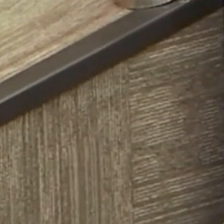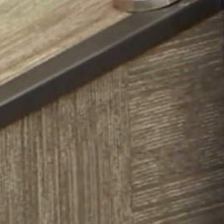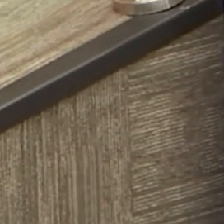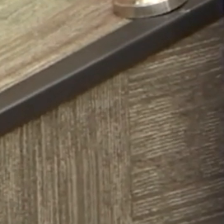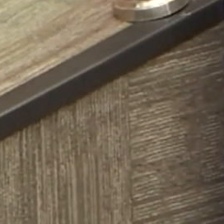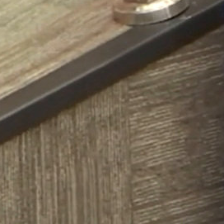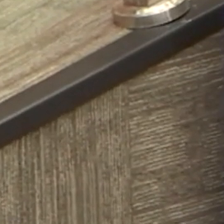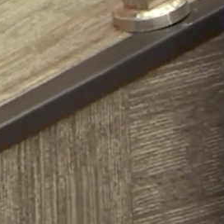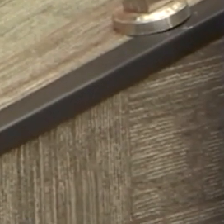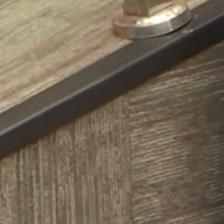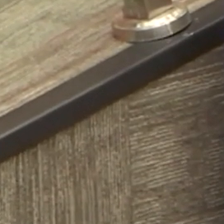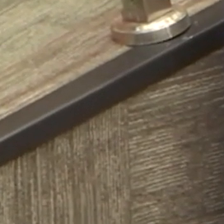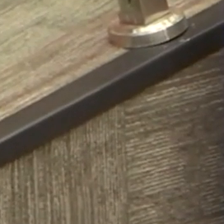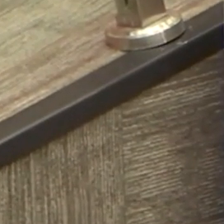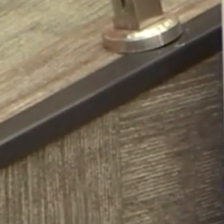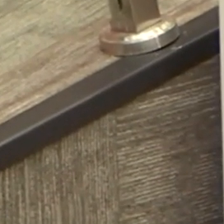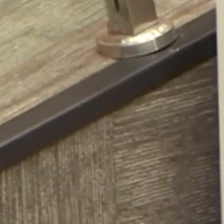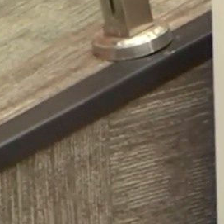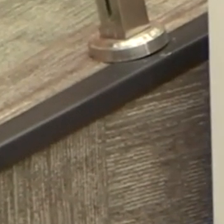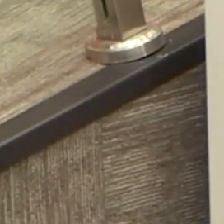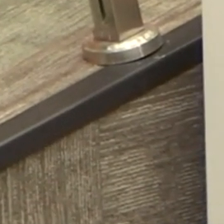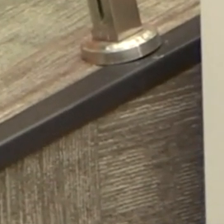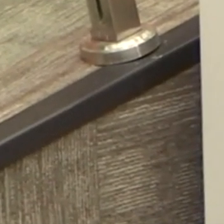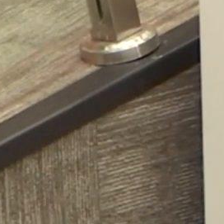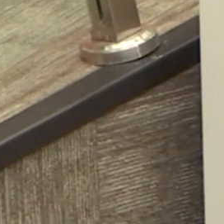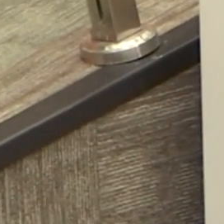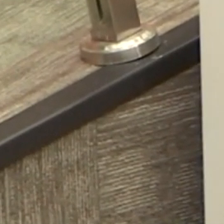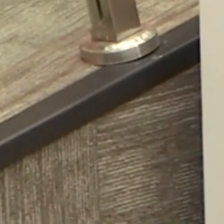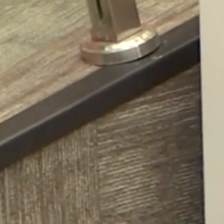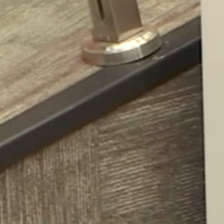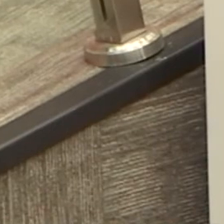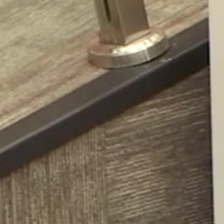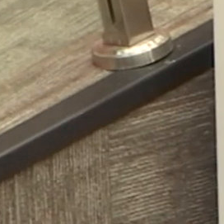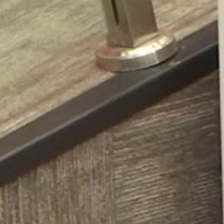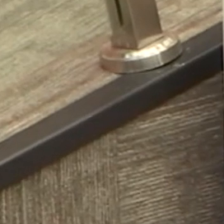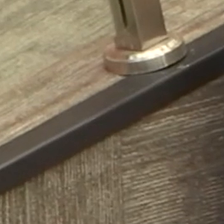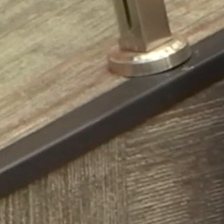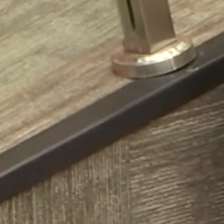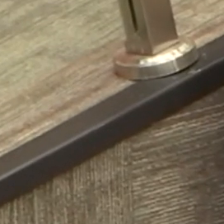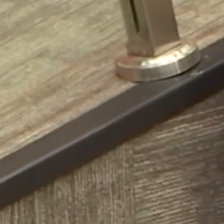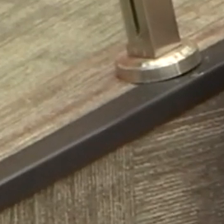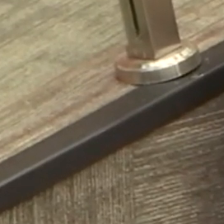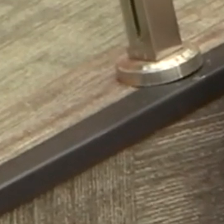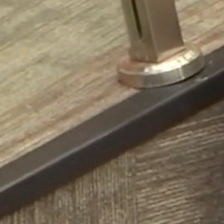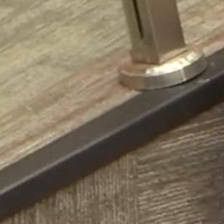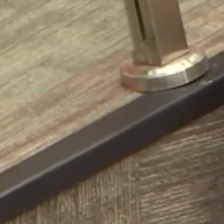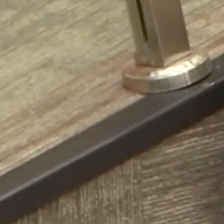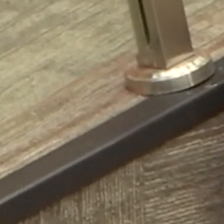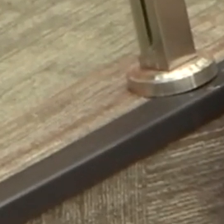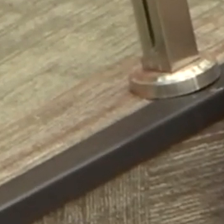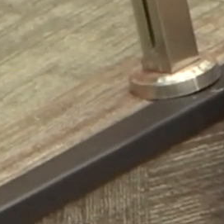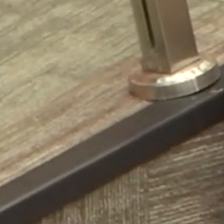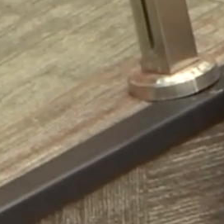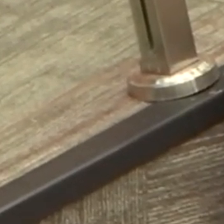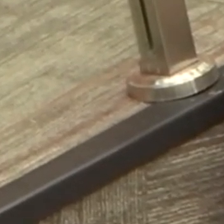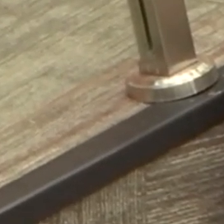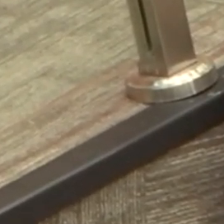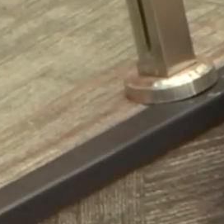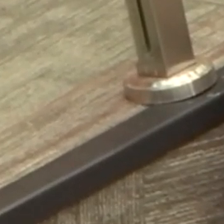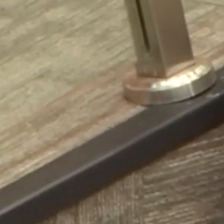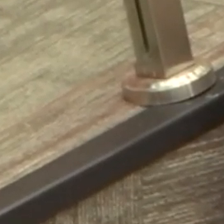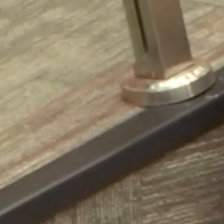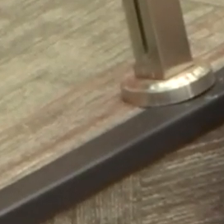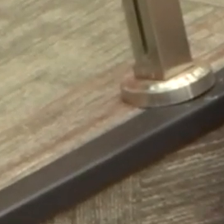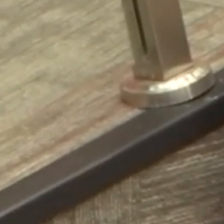para que as crianças aprendam de uma maneira mais saudável. Eu gostaria que a senhora nos falasse, não tem como falar muito,